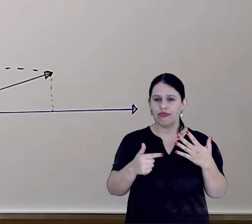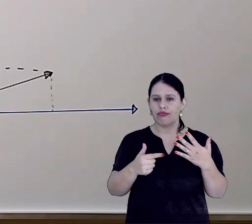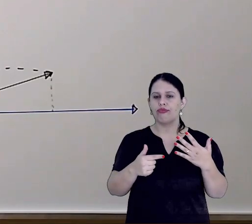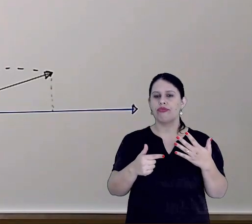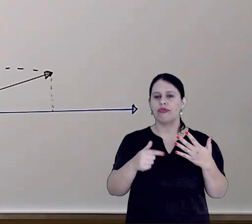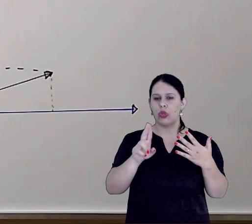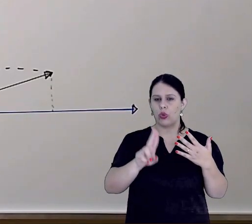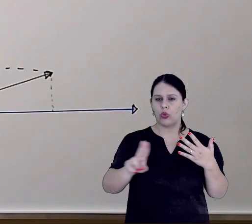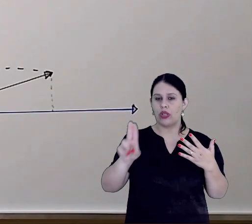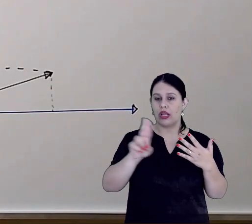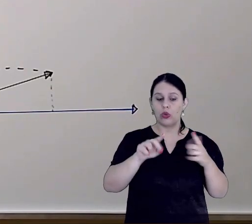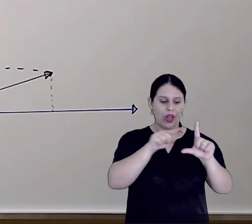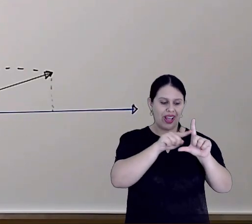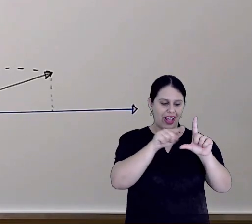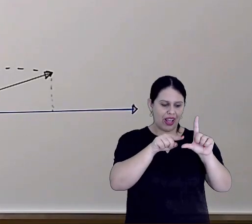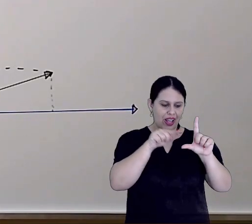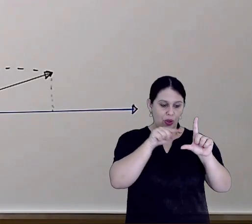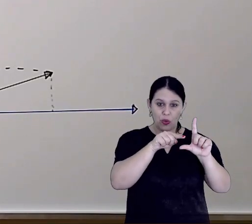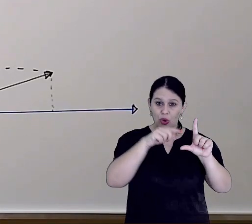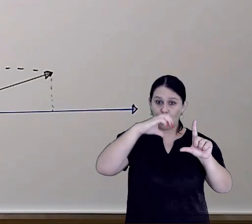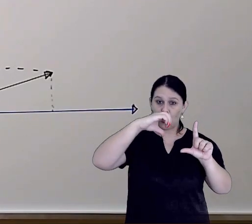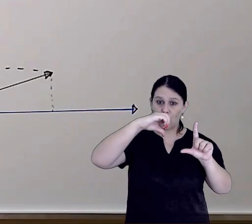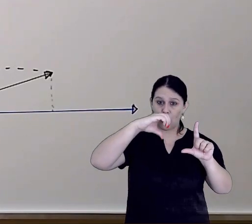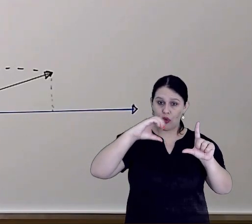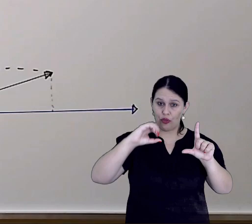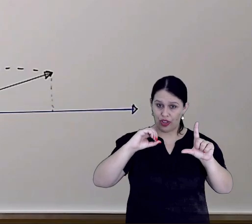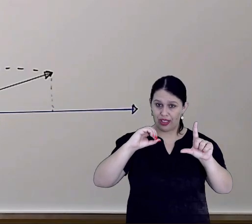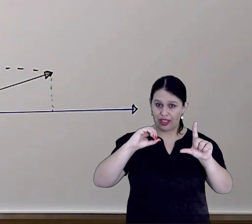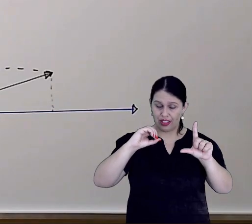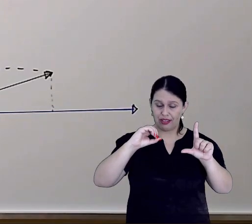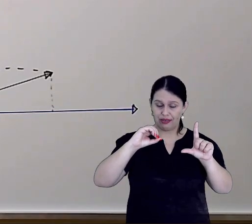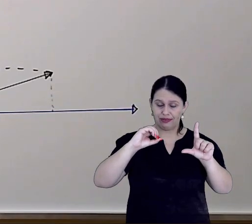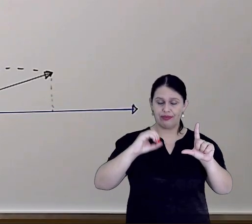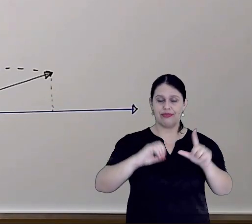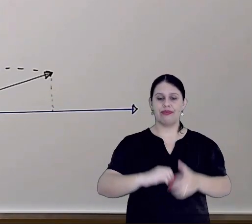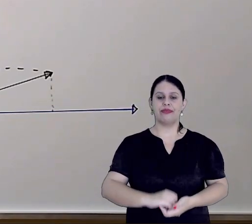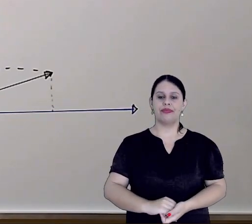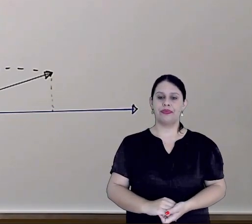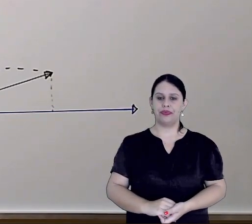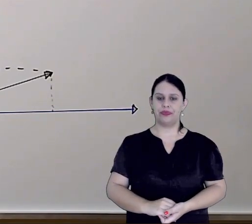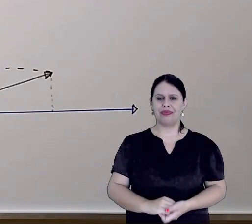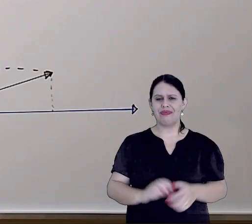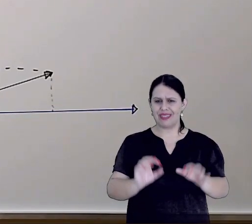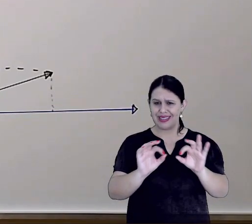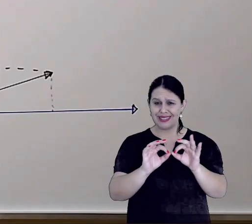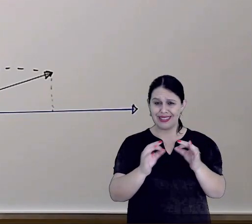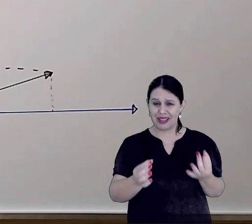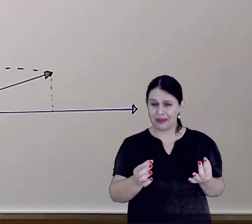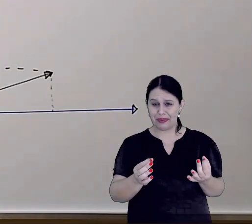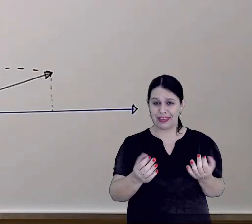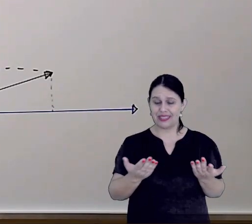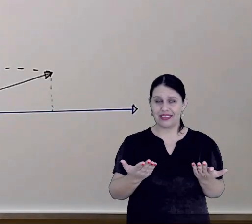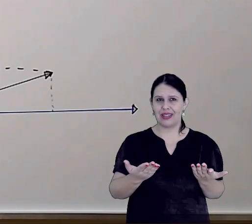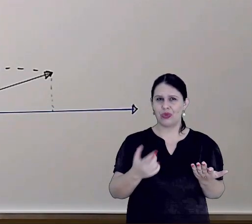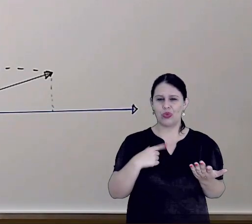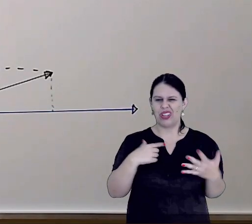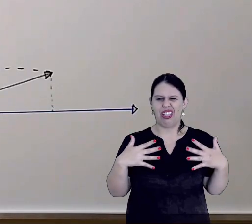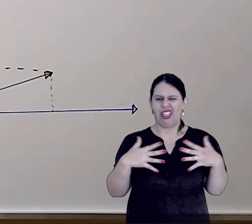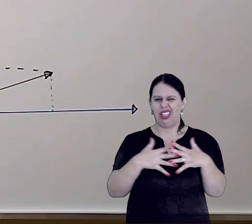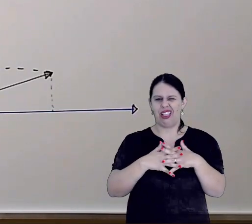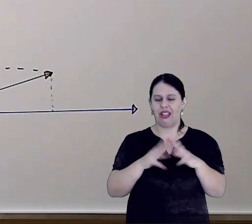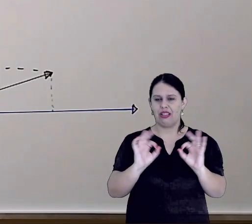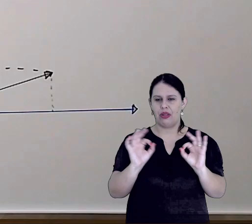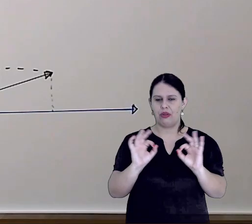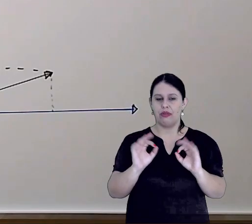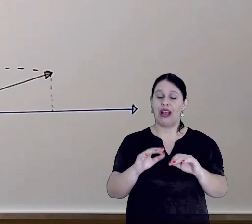tem entre os eixos um ângulo de 90 graus Legal? Simplesinho,